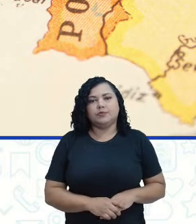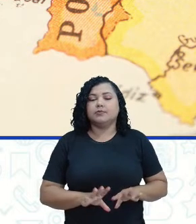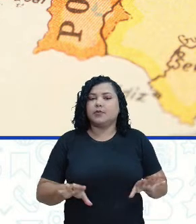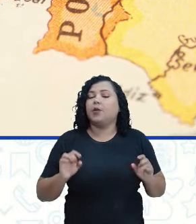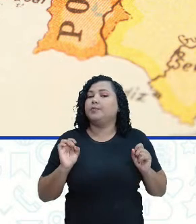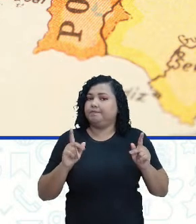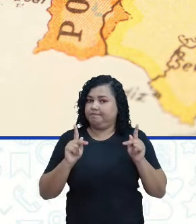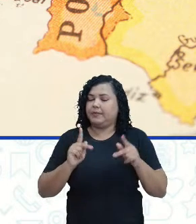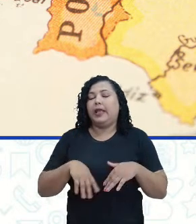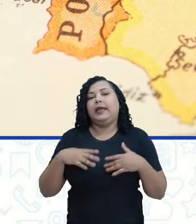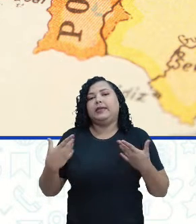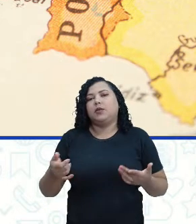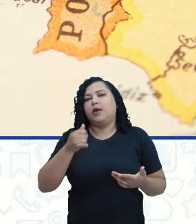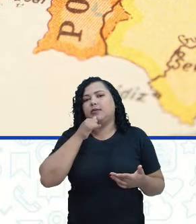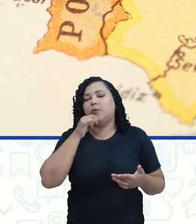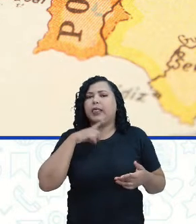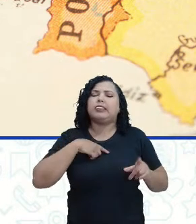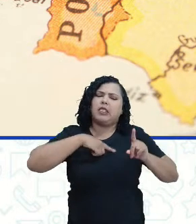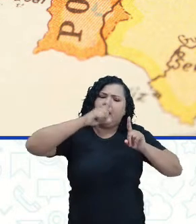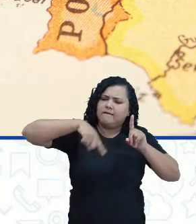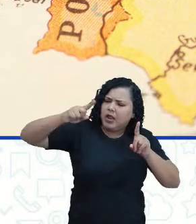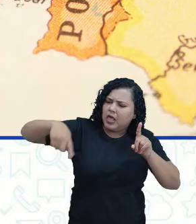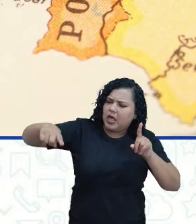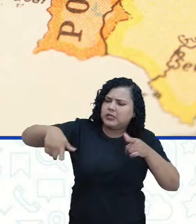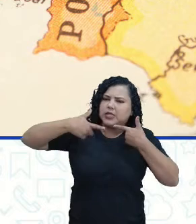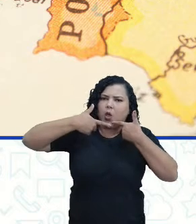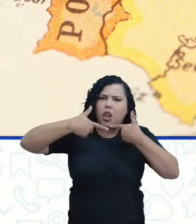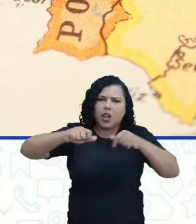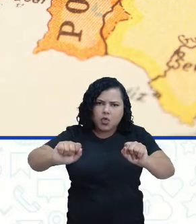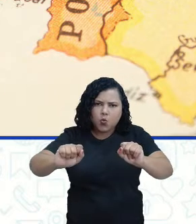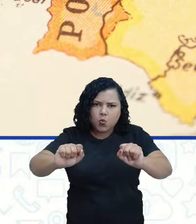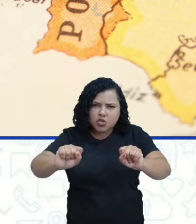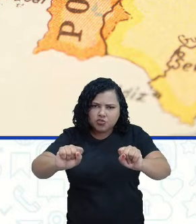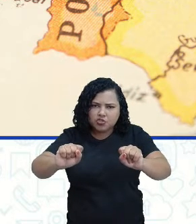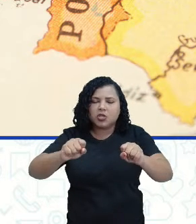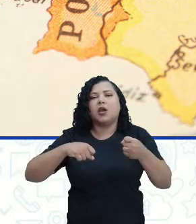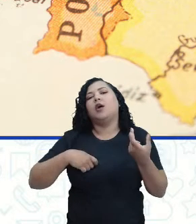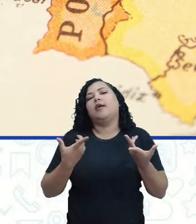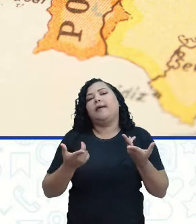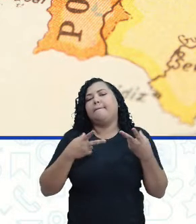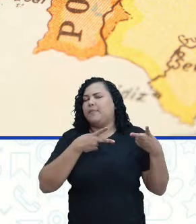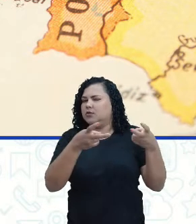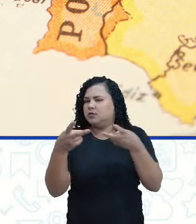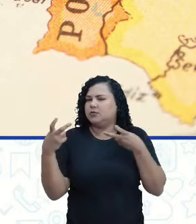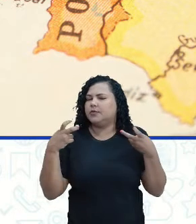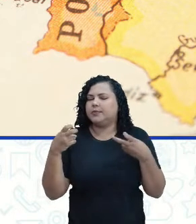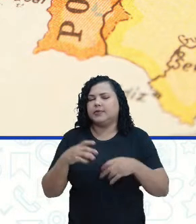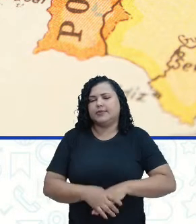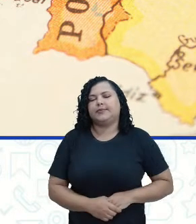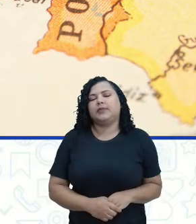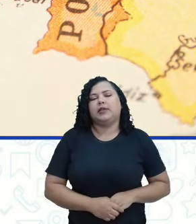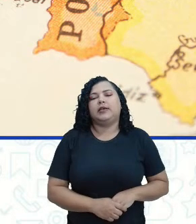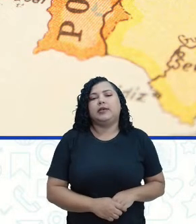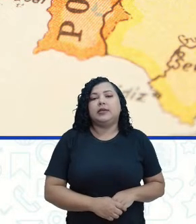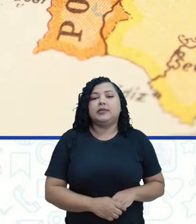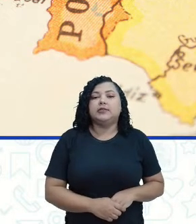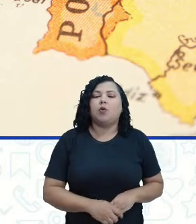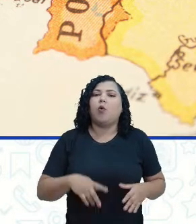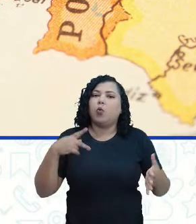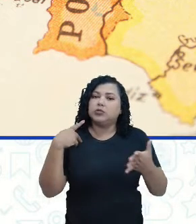Pronto. Era dotado de variação linguística notável por ser uma modalidade somente falada. Era, pois, suscetível a